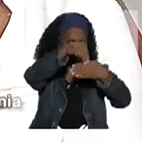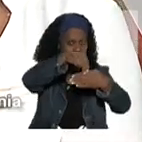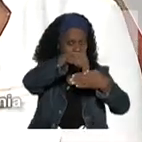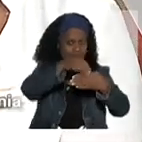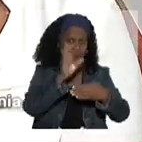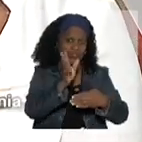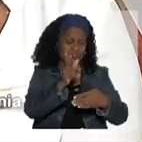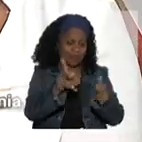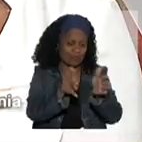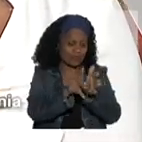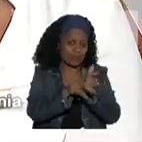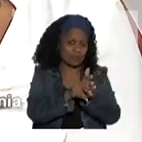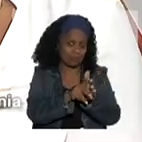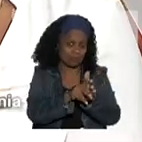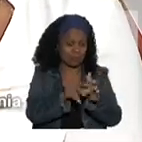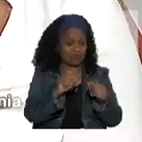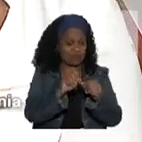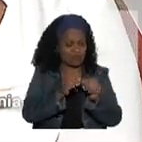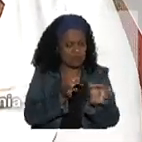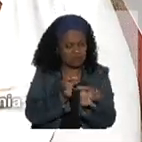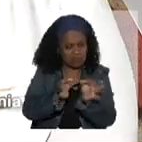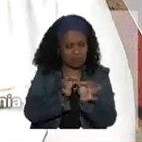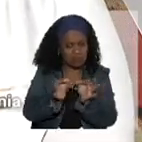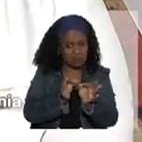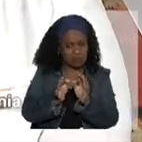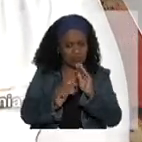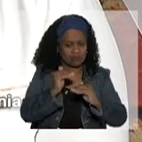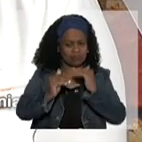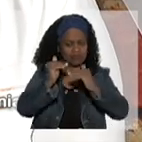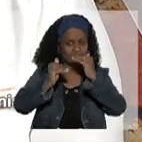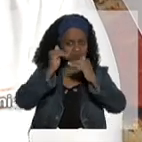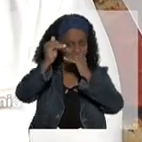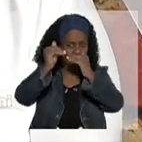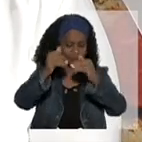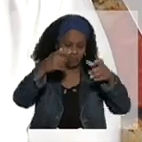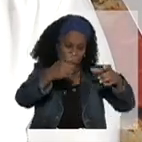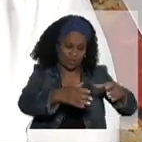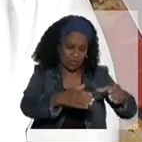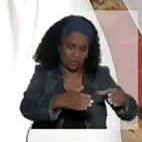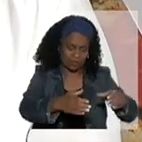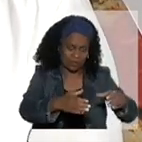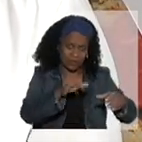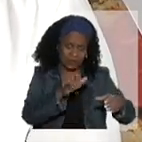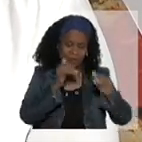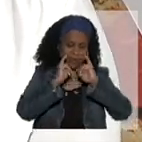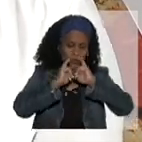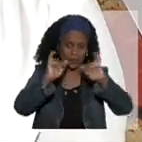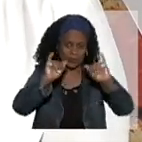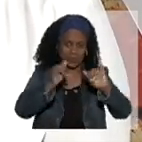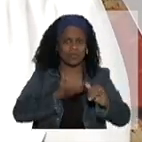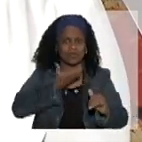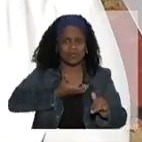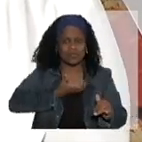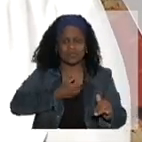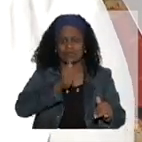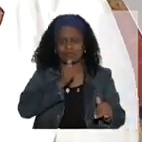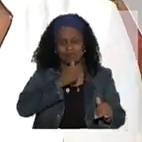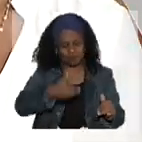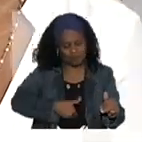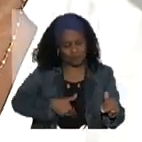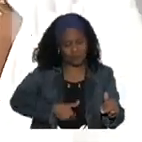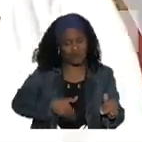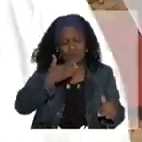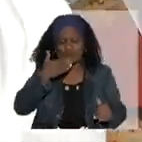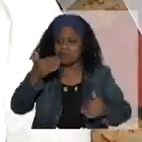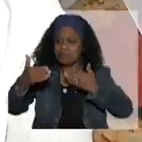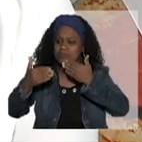pertencem einstein óleo e desenvolvem algum projeto alguma atividade social nesses locais é na campanha natal sem fome ea gente